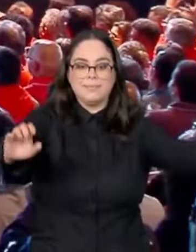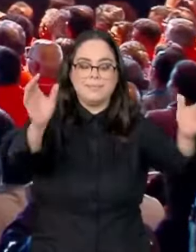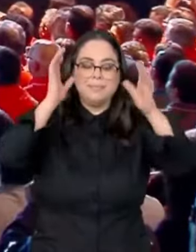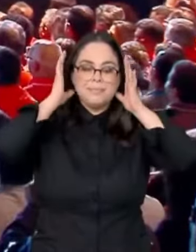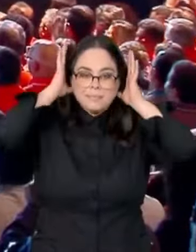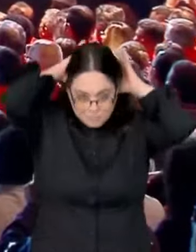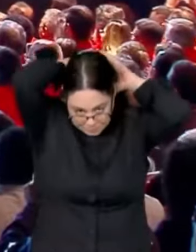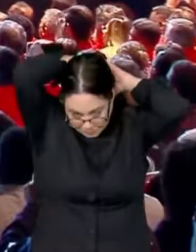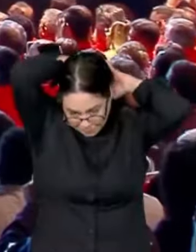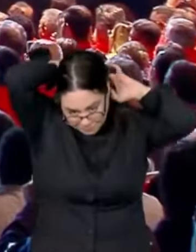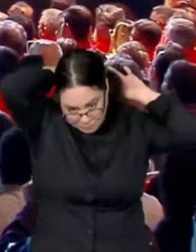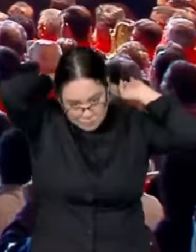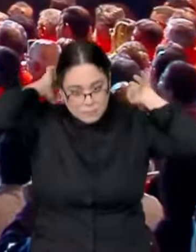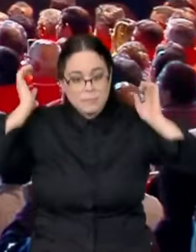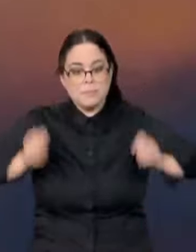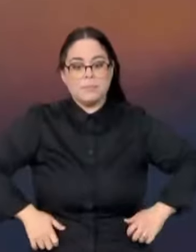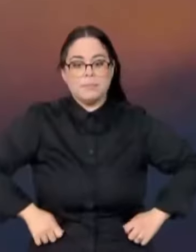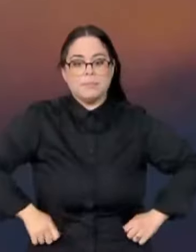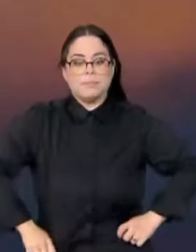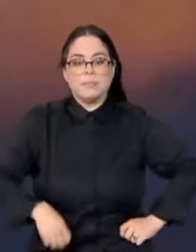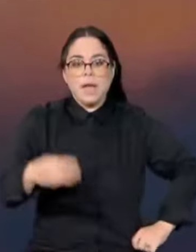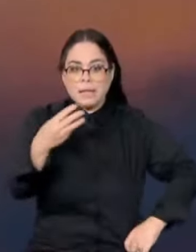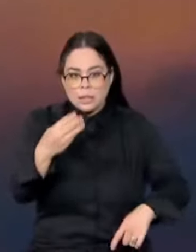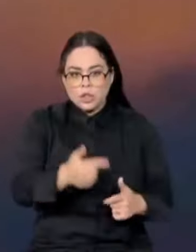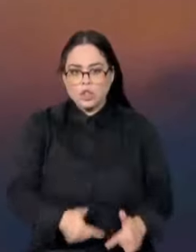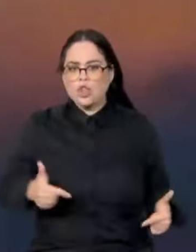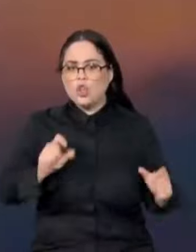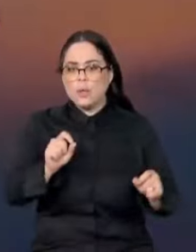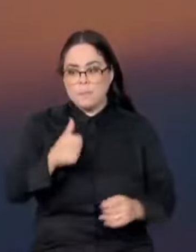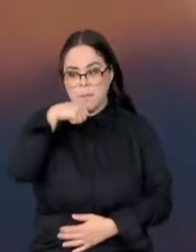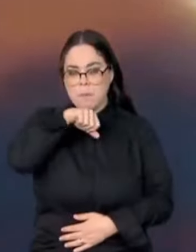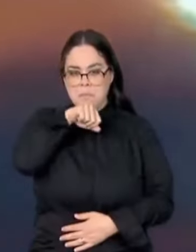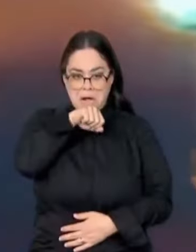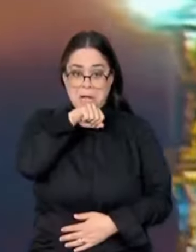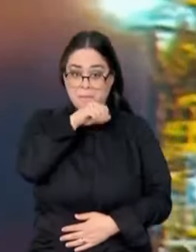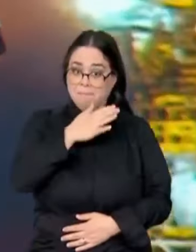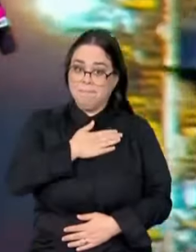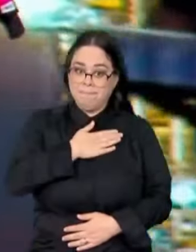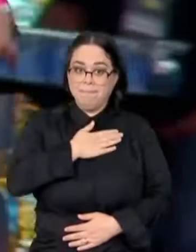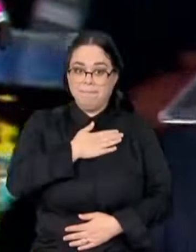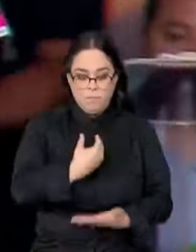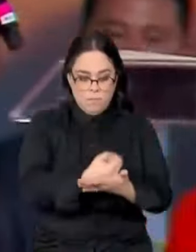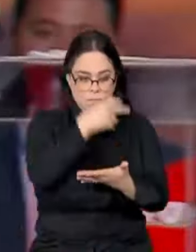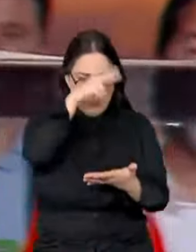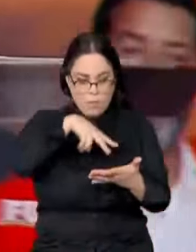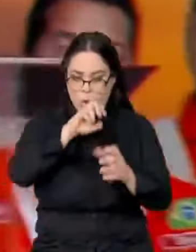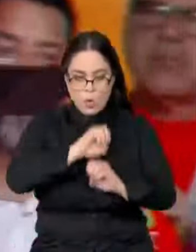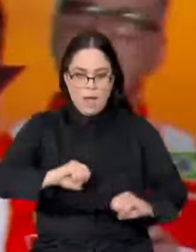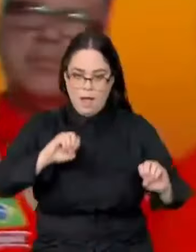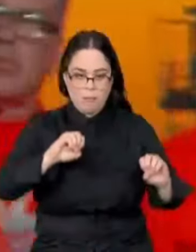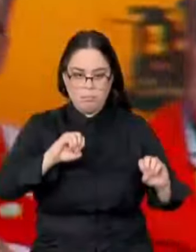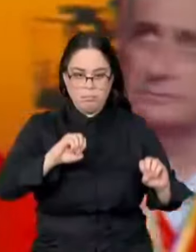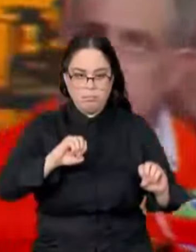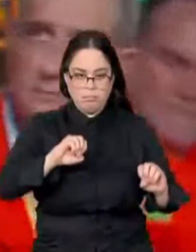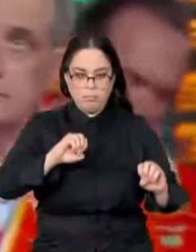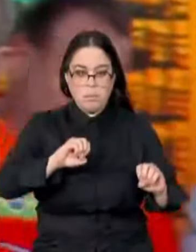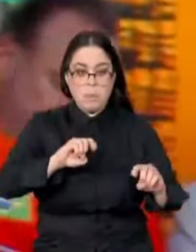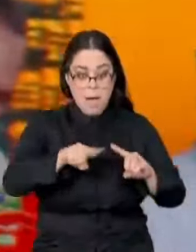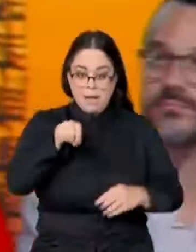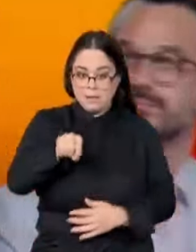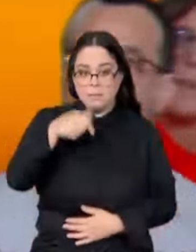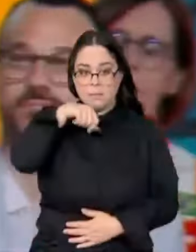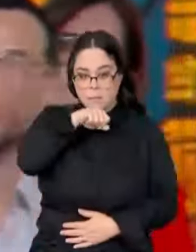A terceira sorte que eu tive foi ter uma mãe, que analfabeta, teve